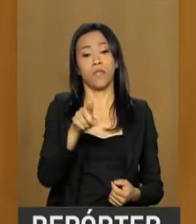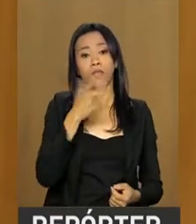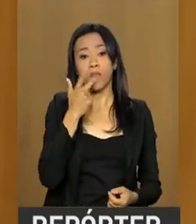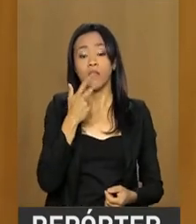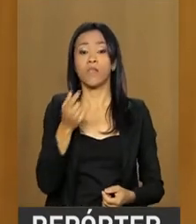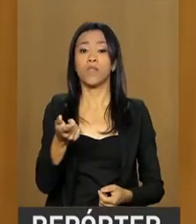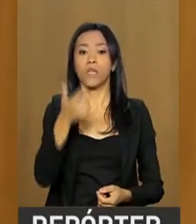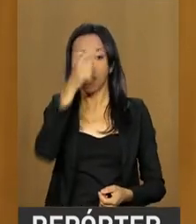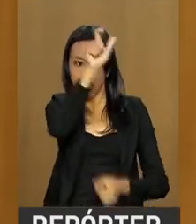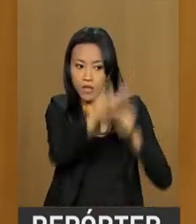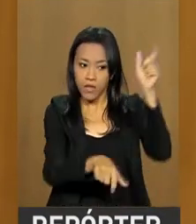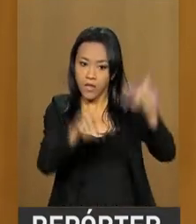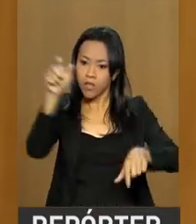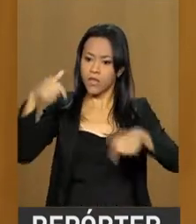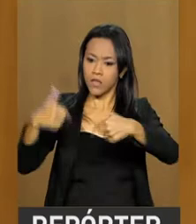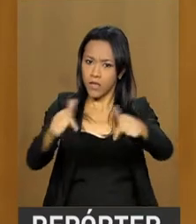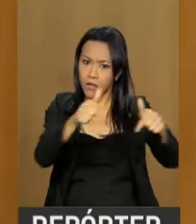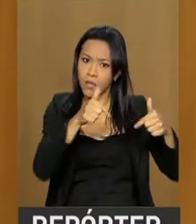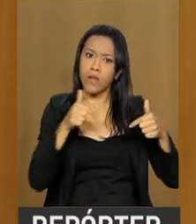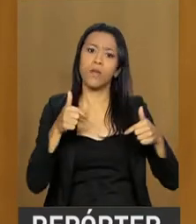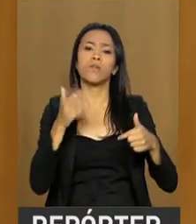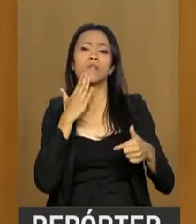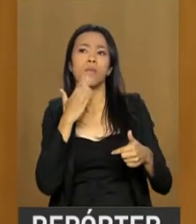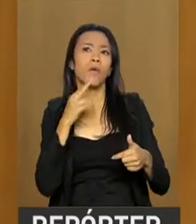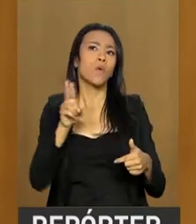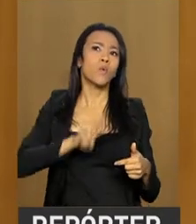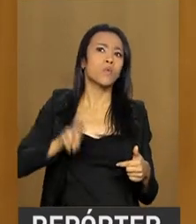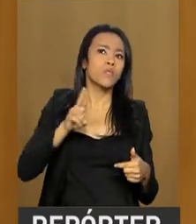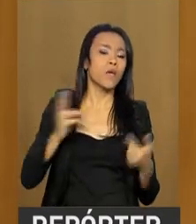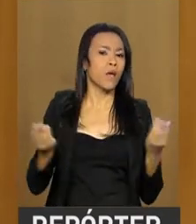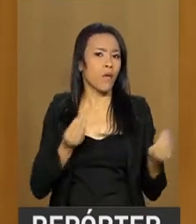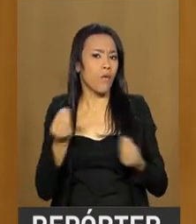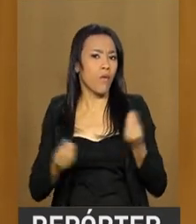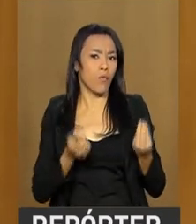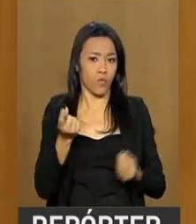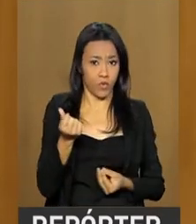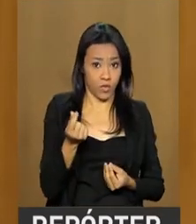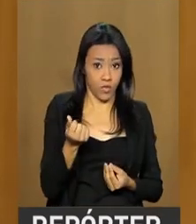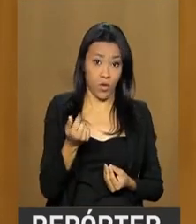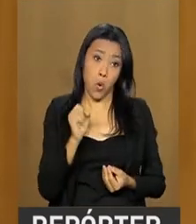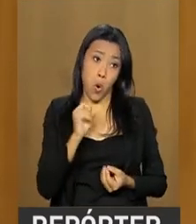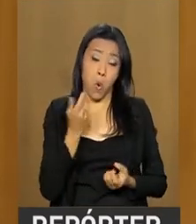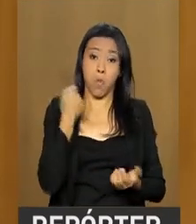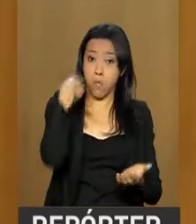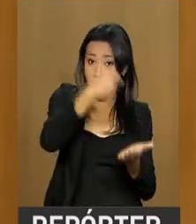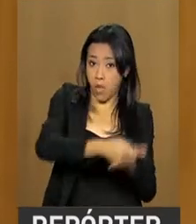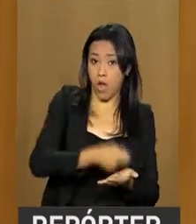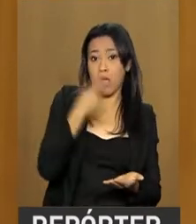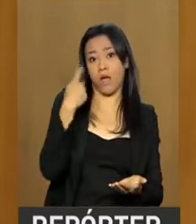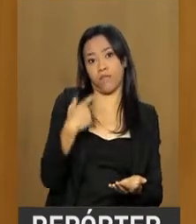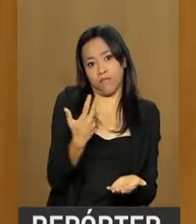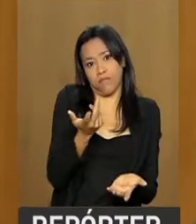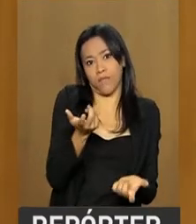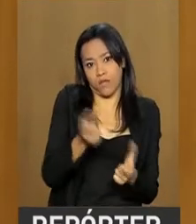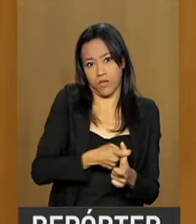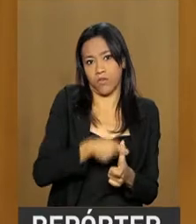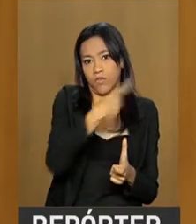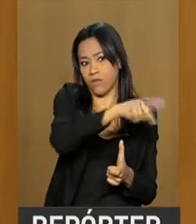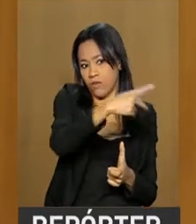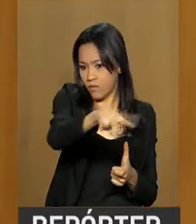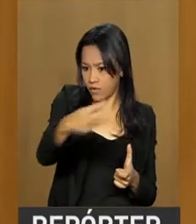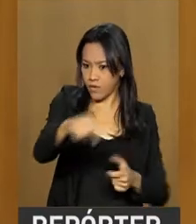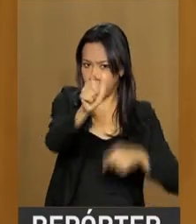dinheiro da forma que fosse mais conveniente para o trabalhador. Ou pagar contas, o que é importante, que faz parte do conjunto